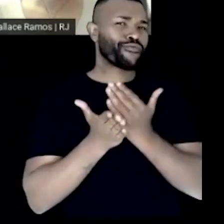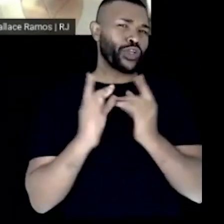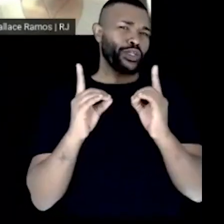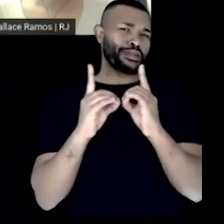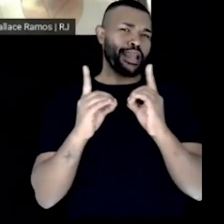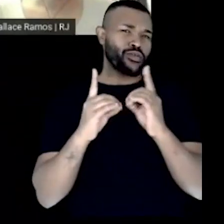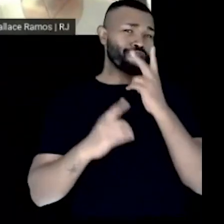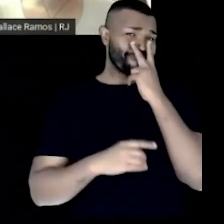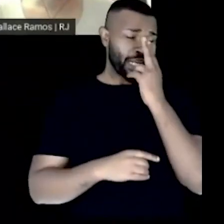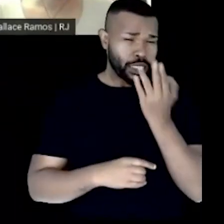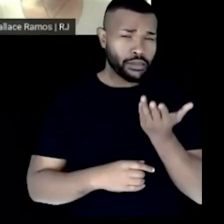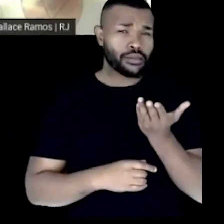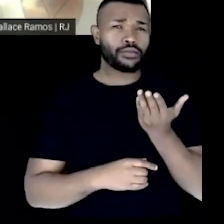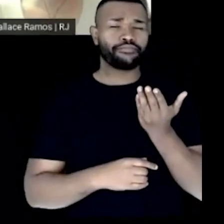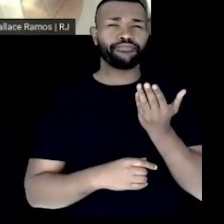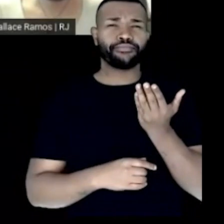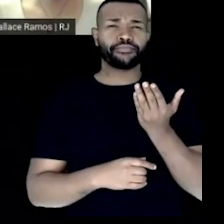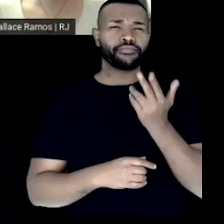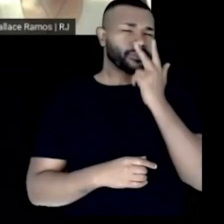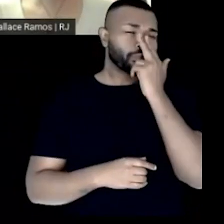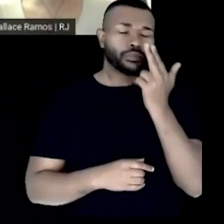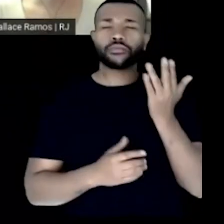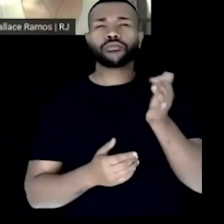eles ficam parecendo livro didático, eles ficam parecendo,